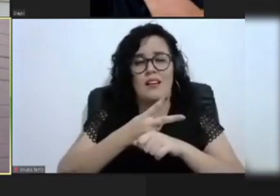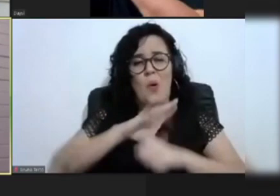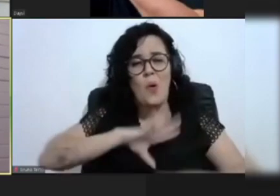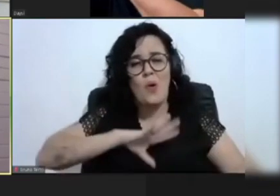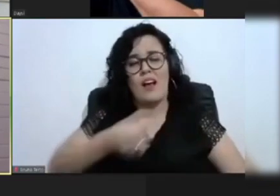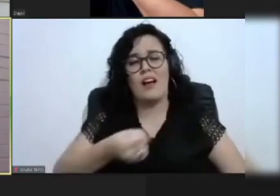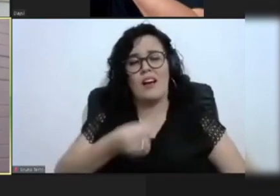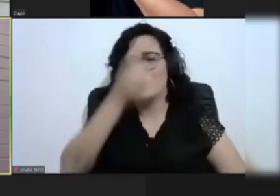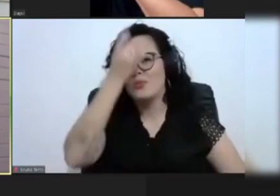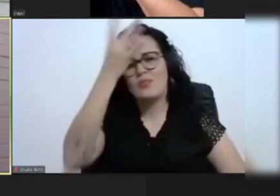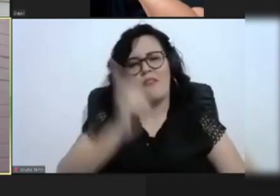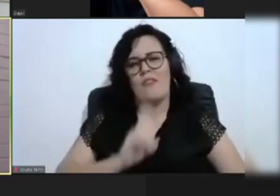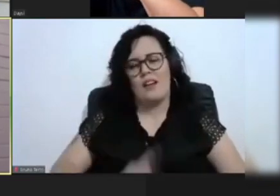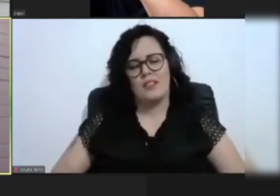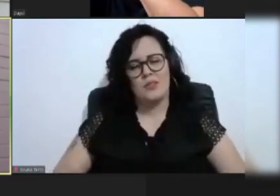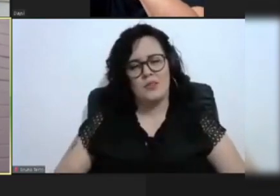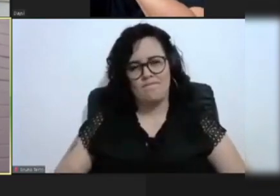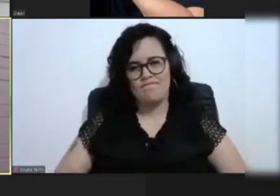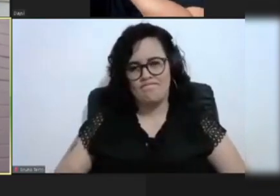ninguém.